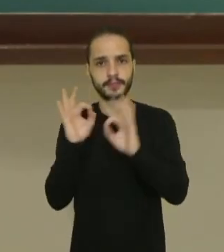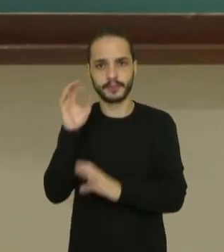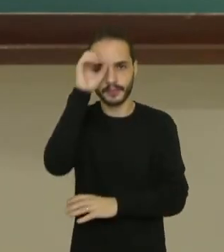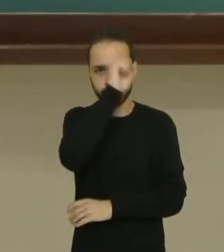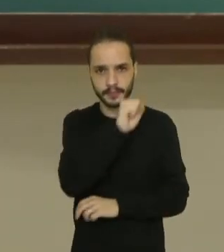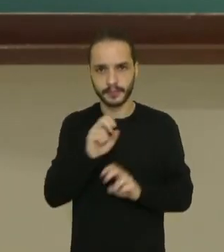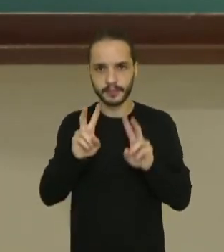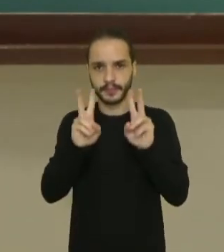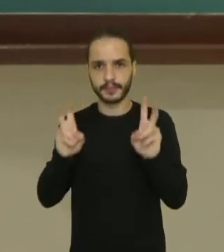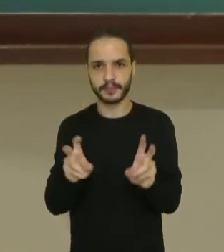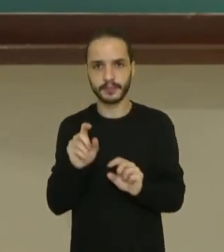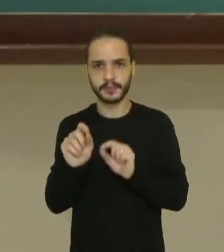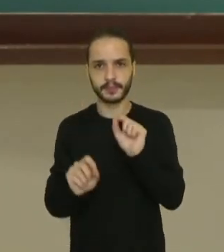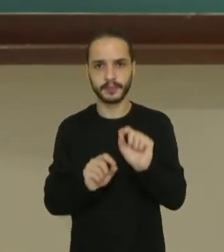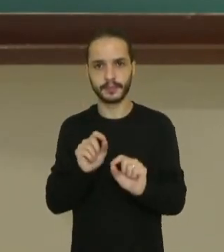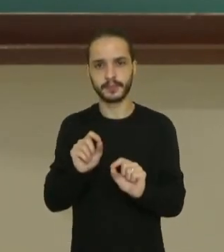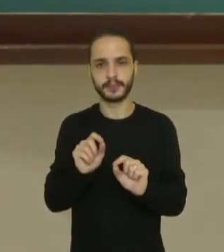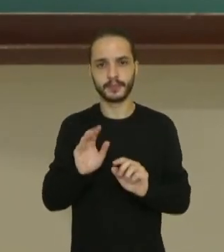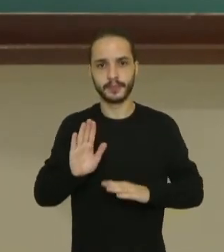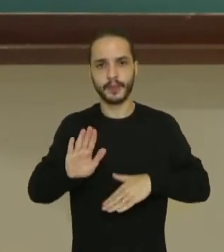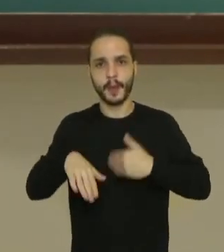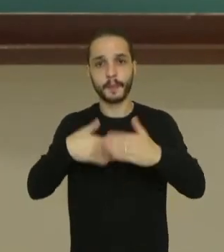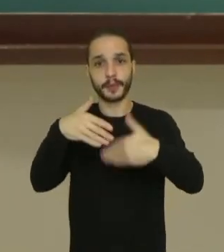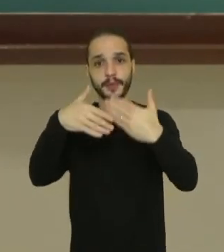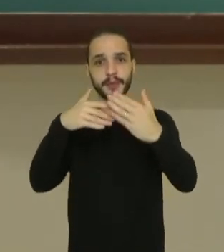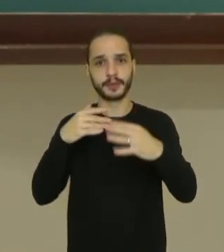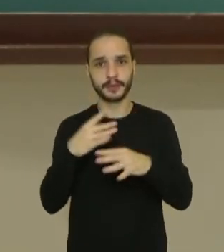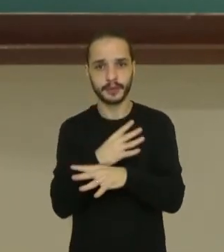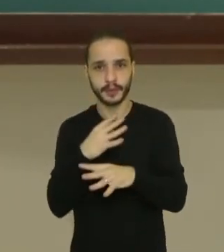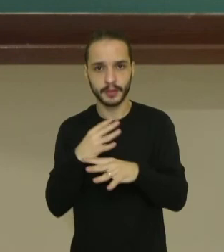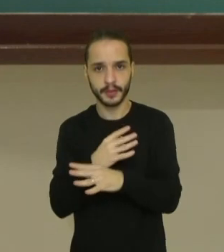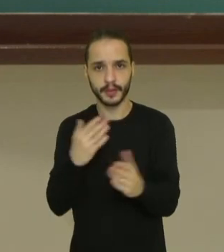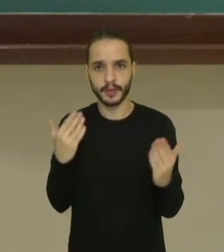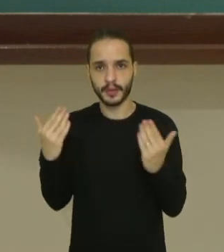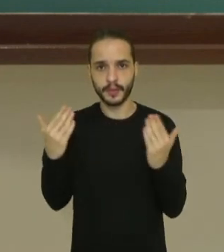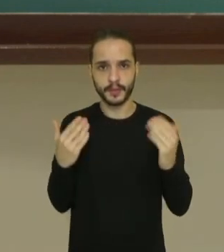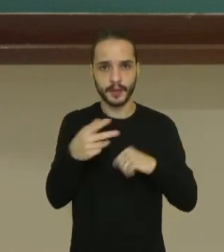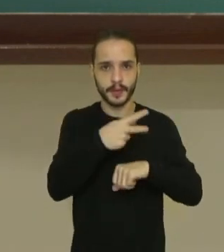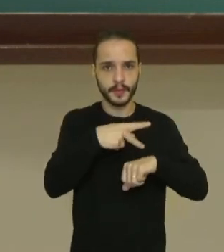sobre a questão aí da urbanização, comparando países